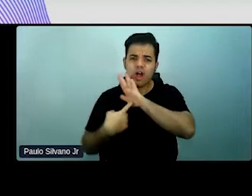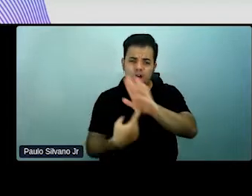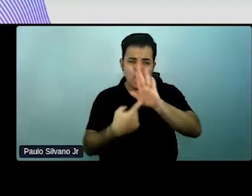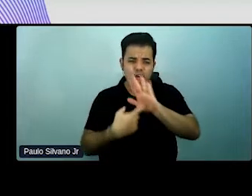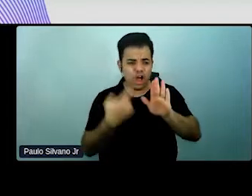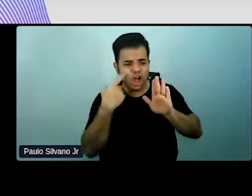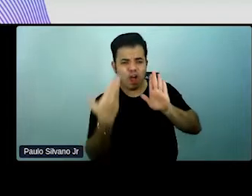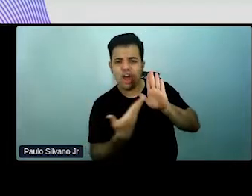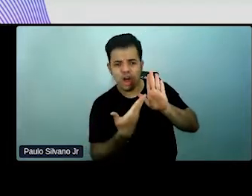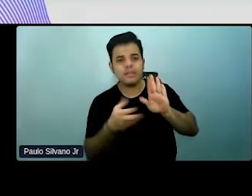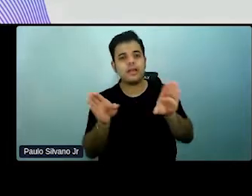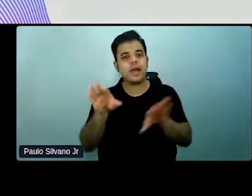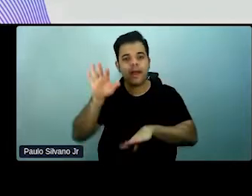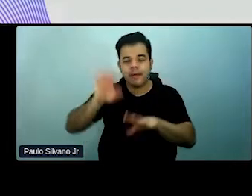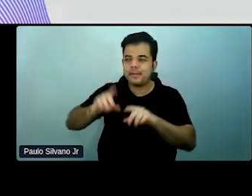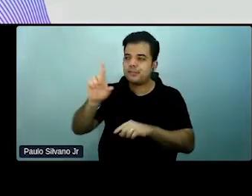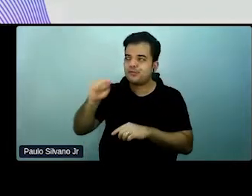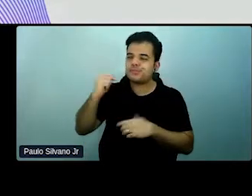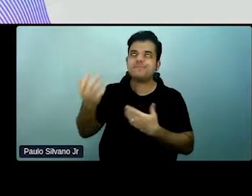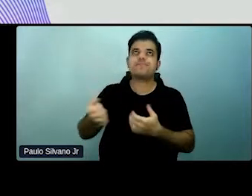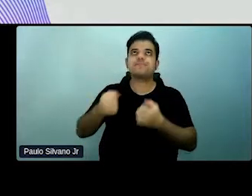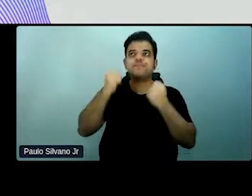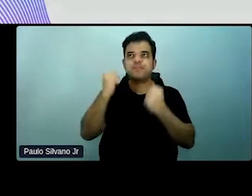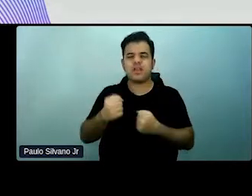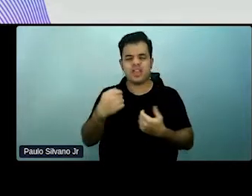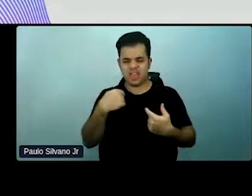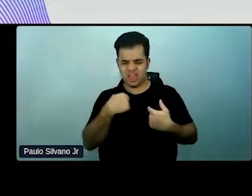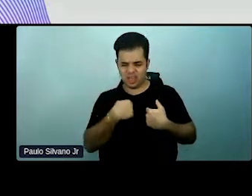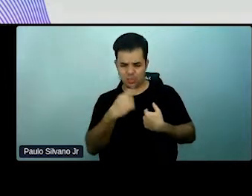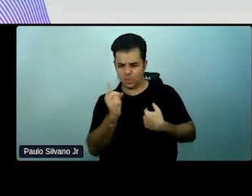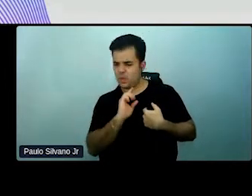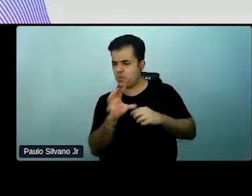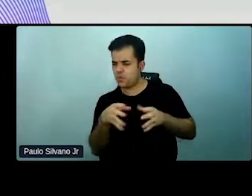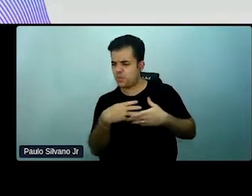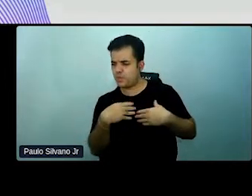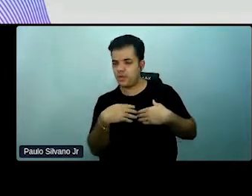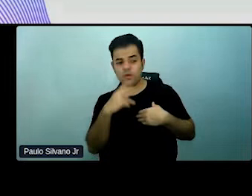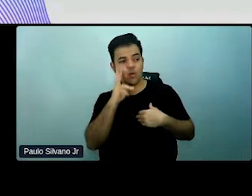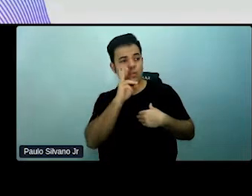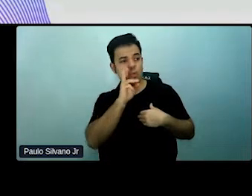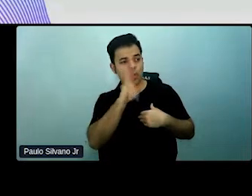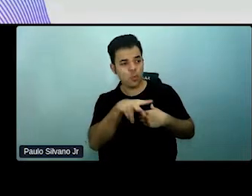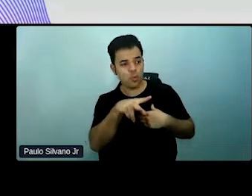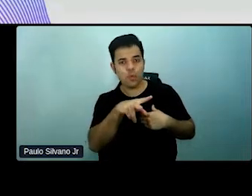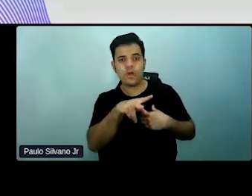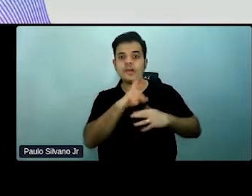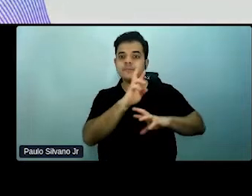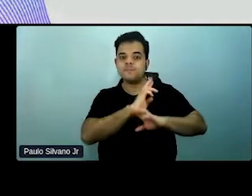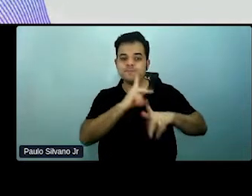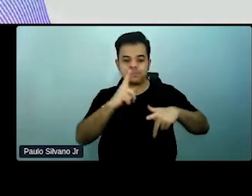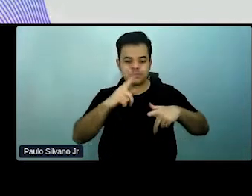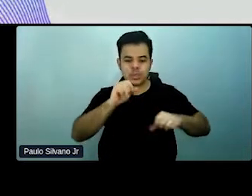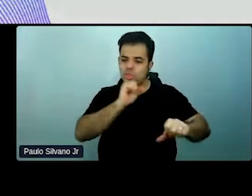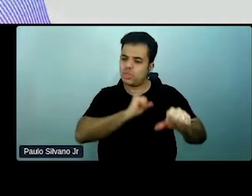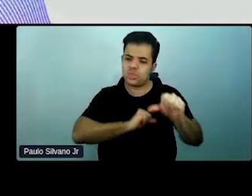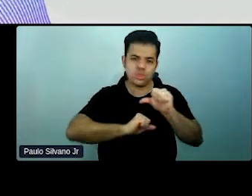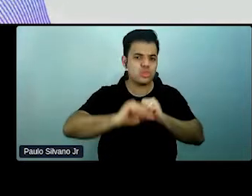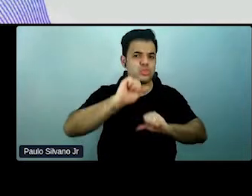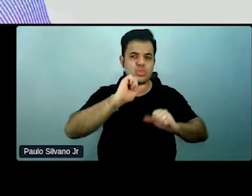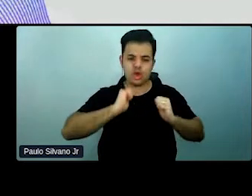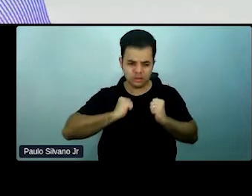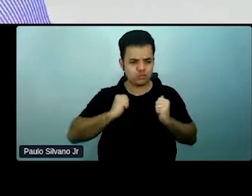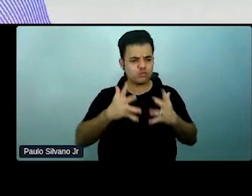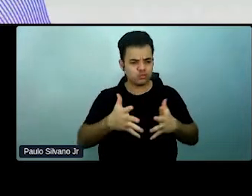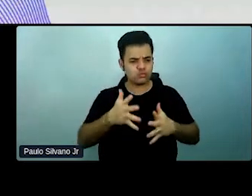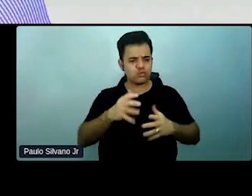opção de fazer, posso achar que não é comigo, ou olhar e ver qual o impacto disso e o que eu posso agir para fazer